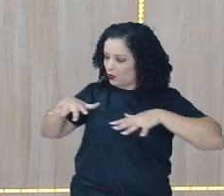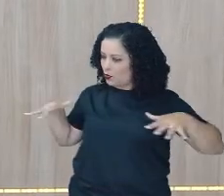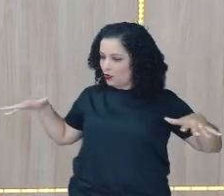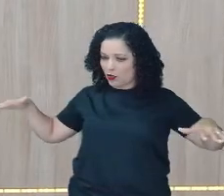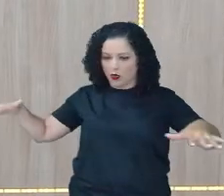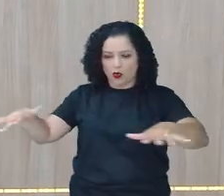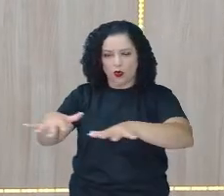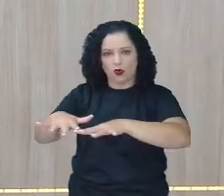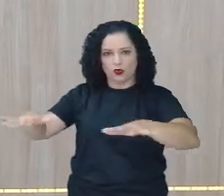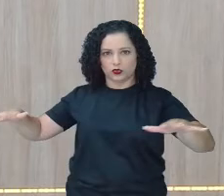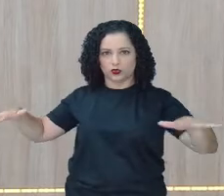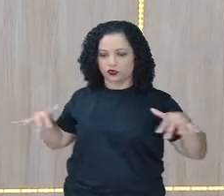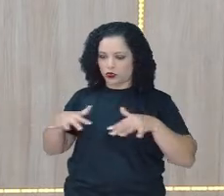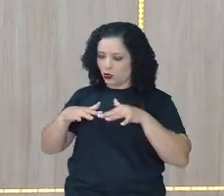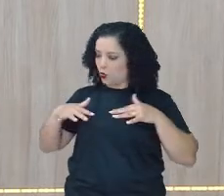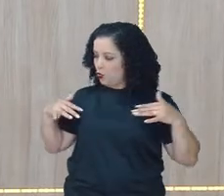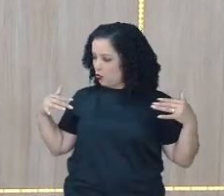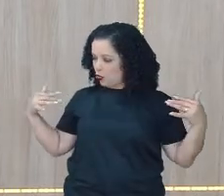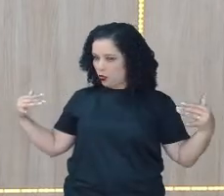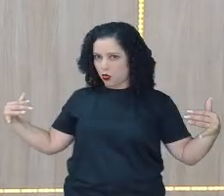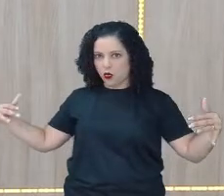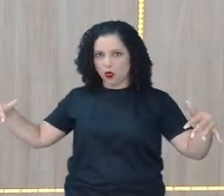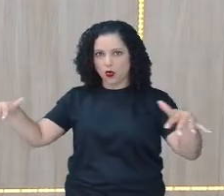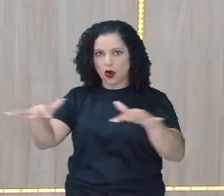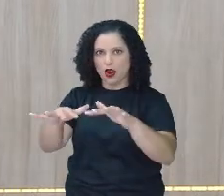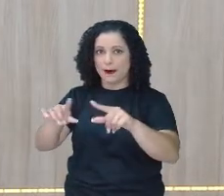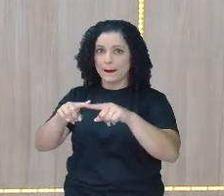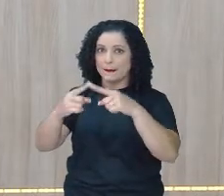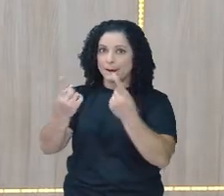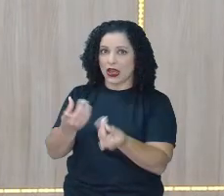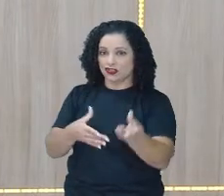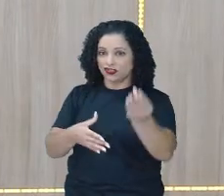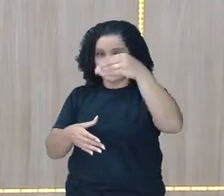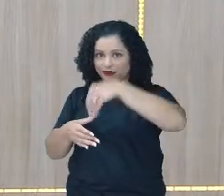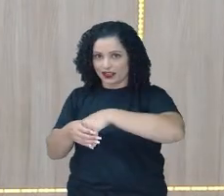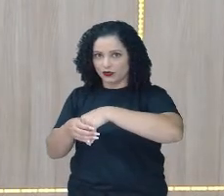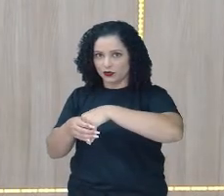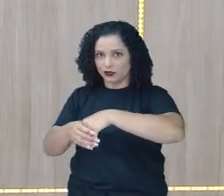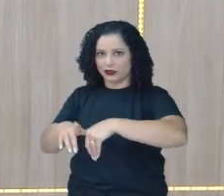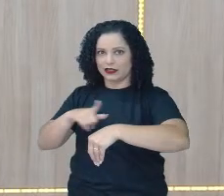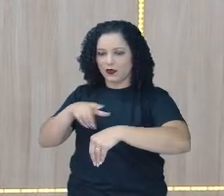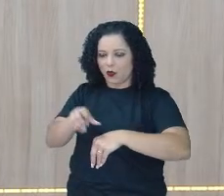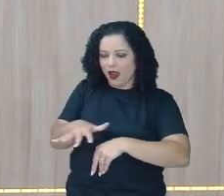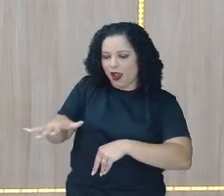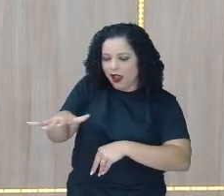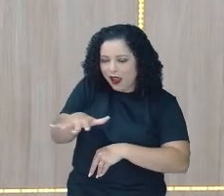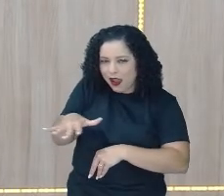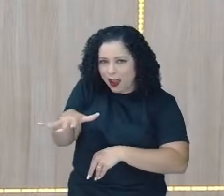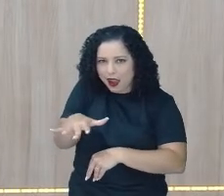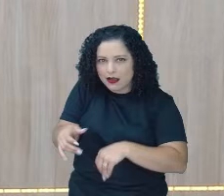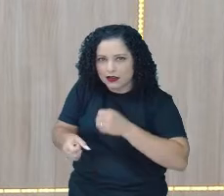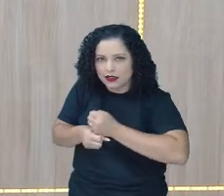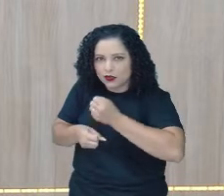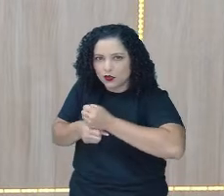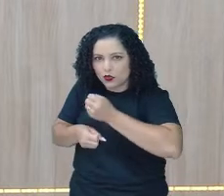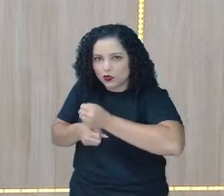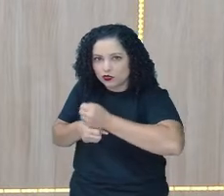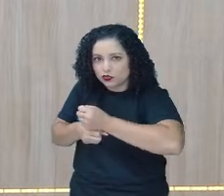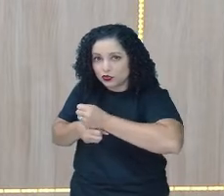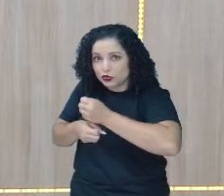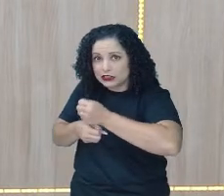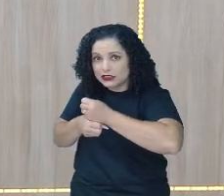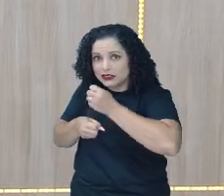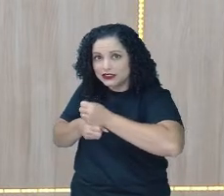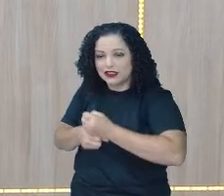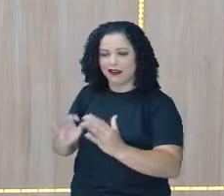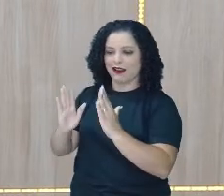um terreno no meio do mundo para você fazer. Mas dentro desse terreno você tem um espaço que você vai pregar para ser a base